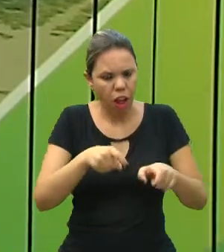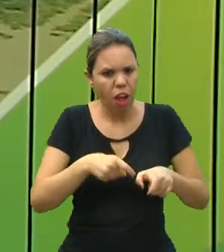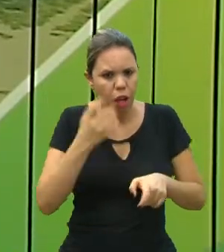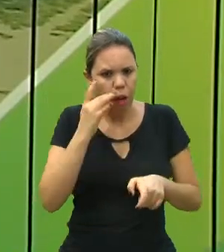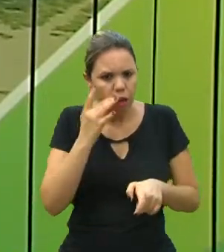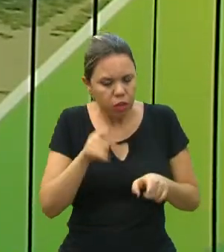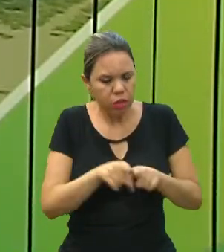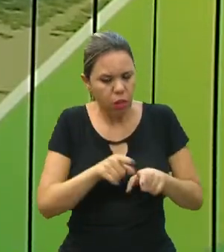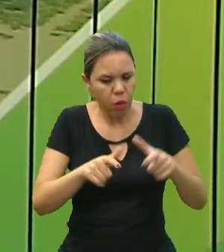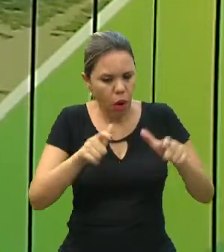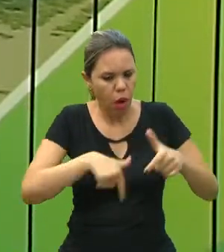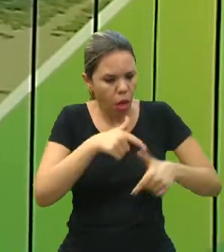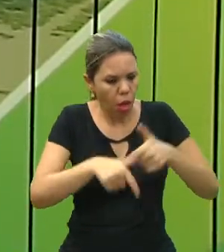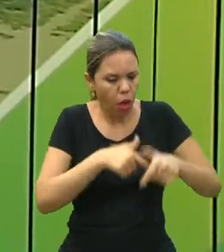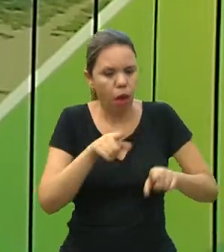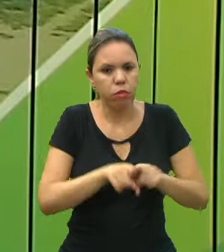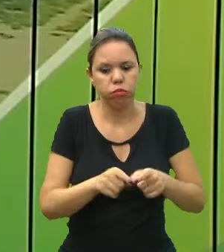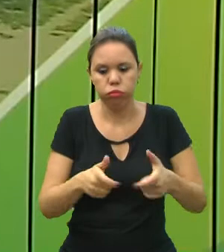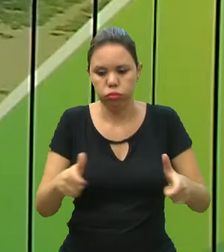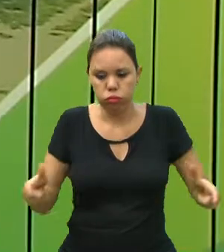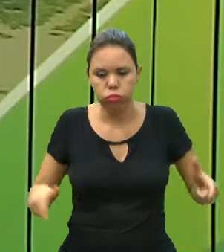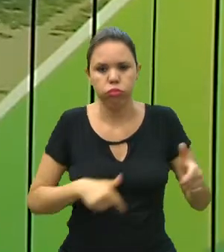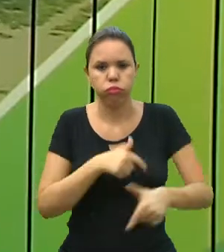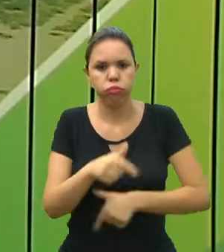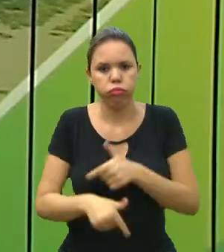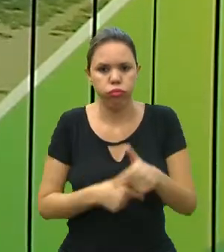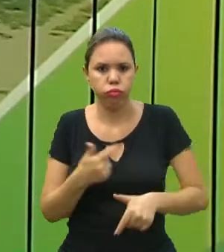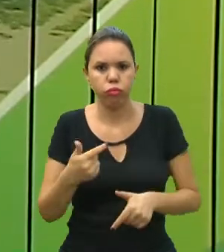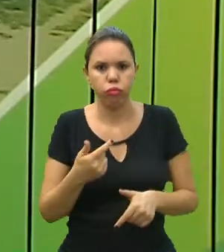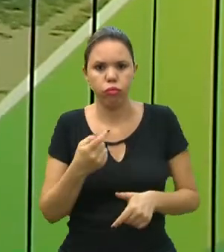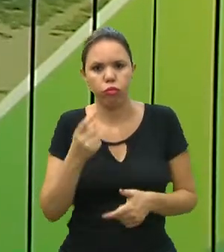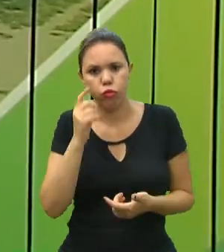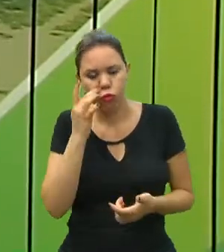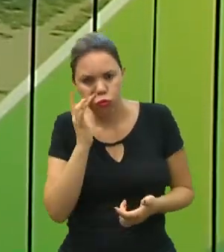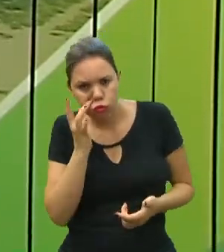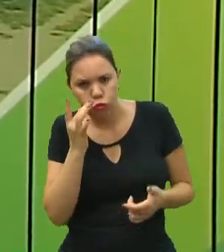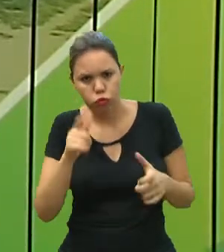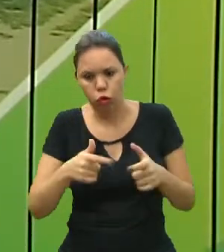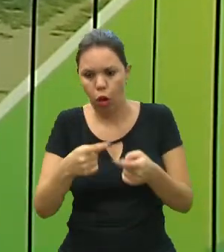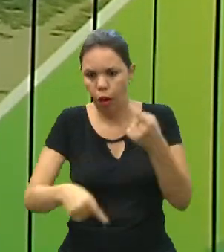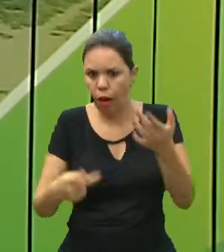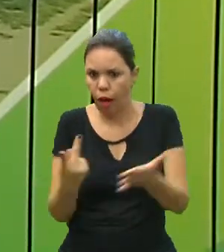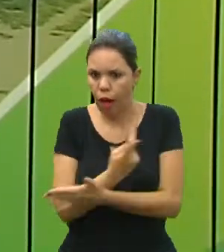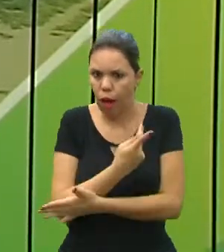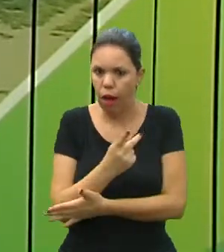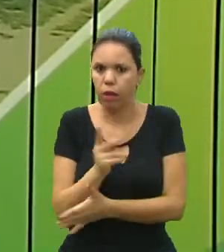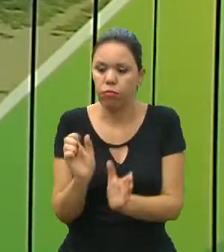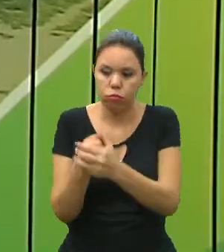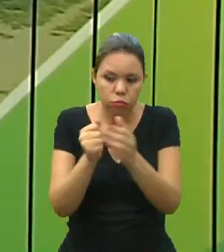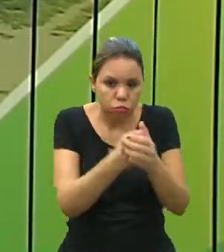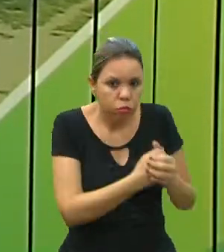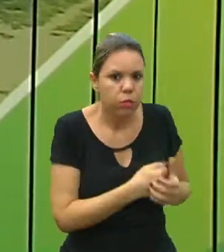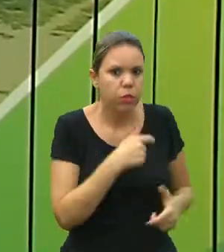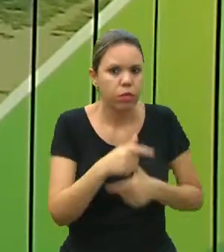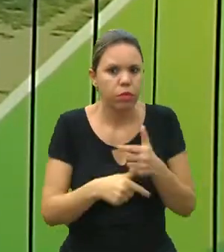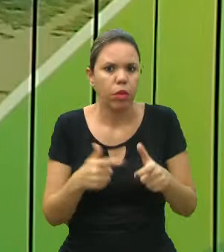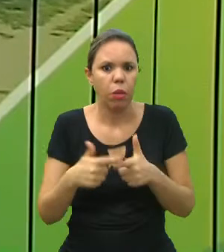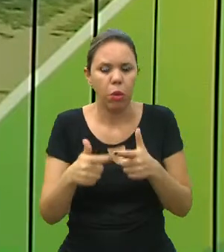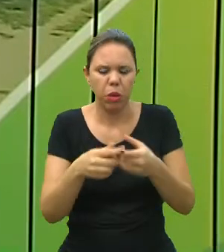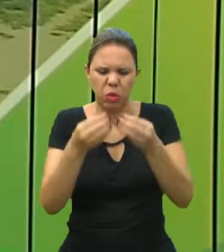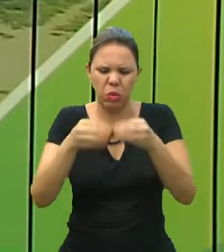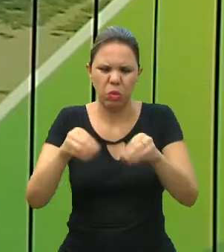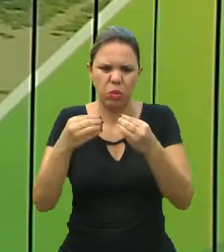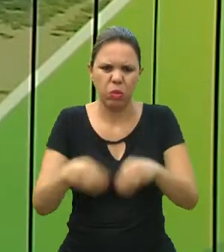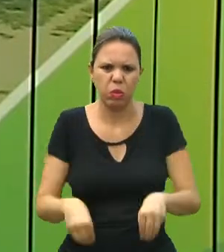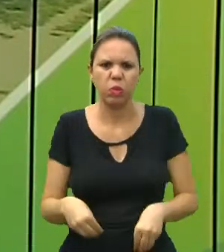local. De acordo com a corporação, a expansão da atividade mineradora irregular na região teria contribuído para a